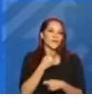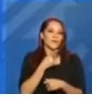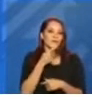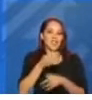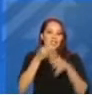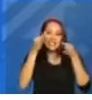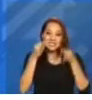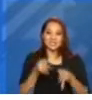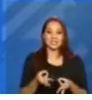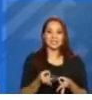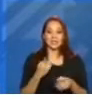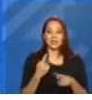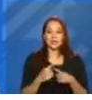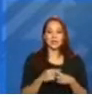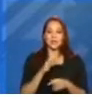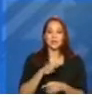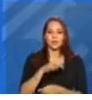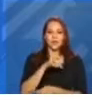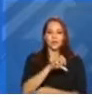a base, é que